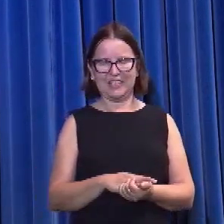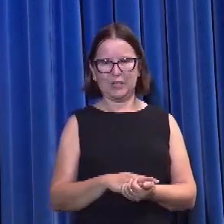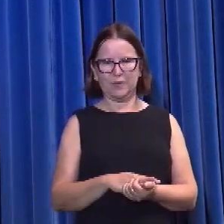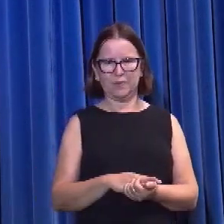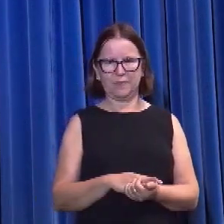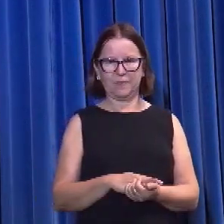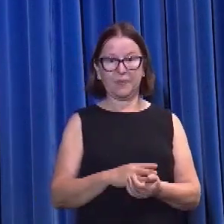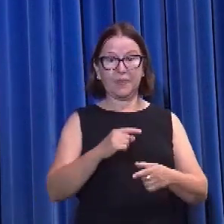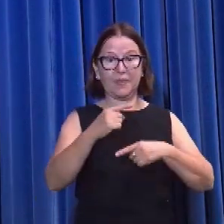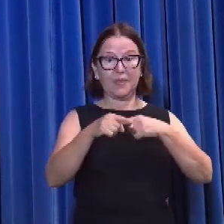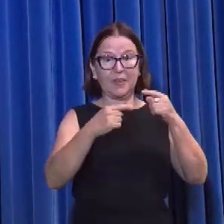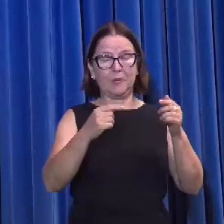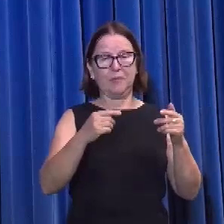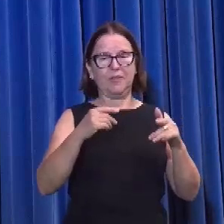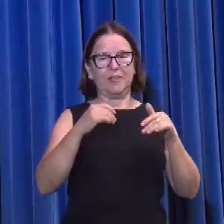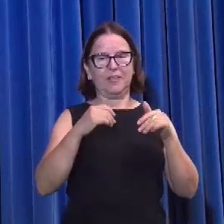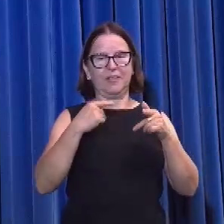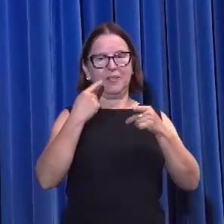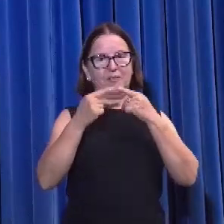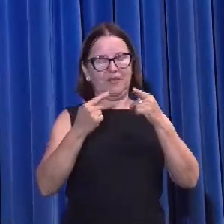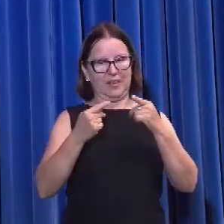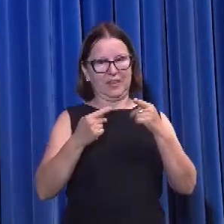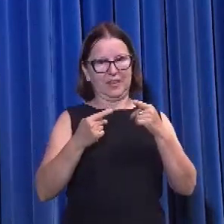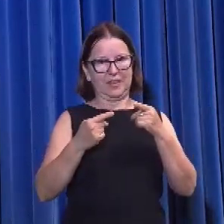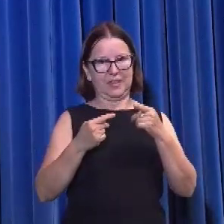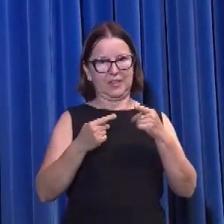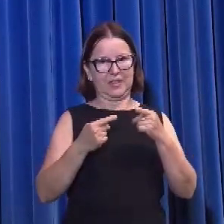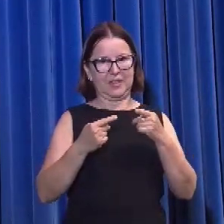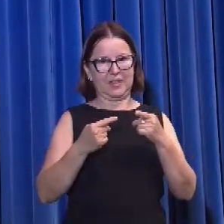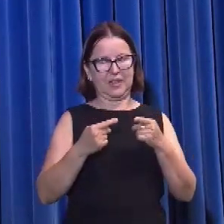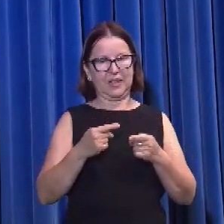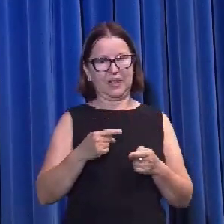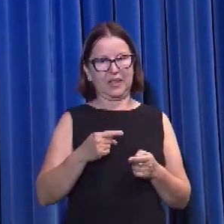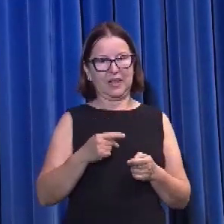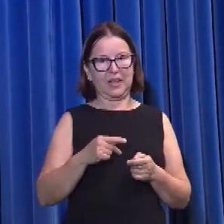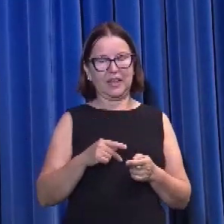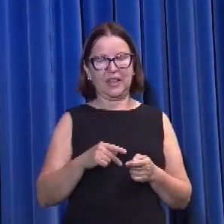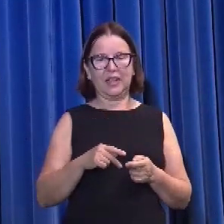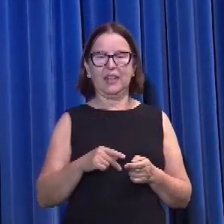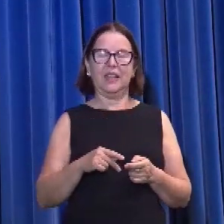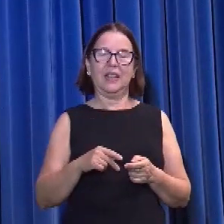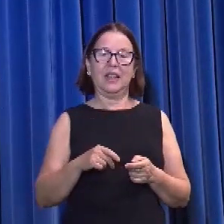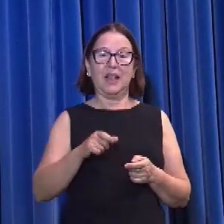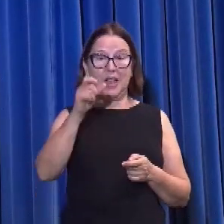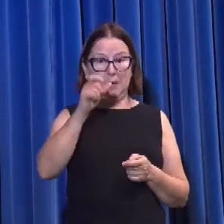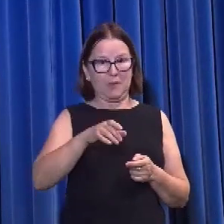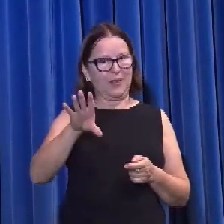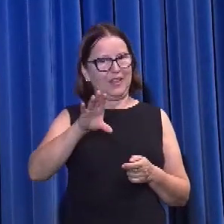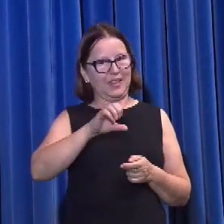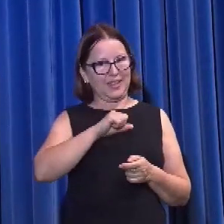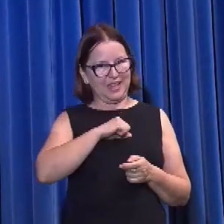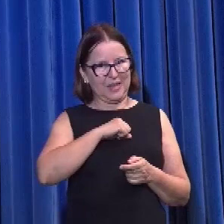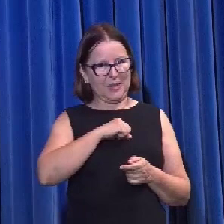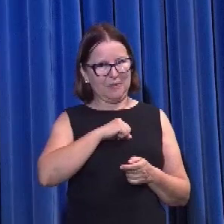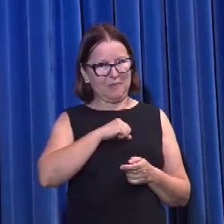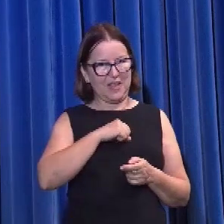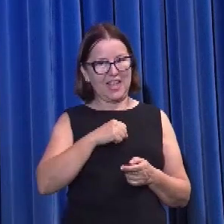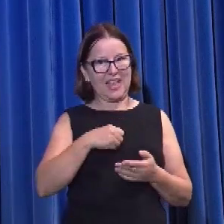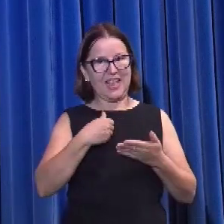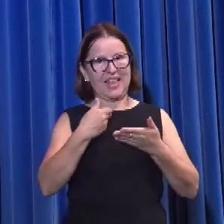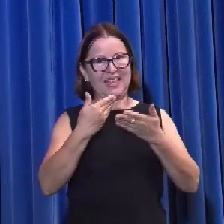Depois ele vai dizer assim, que aquele que ama dá a vida pelo outro. Se este é o